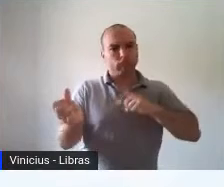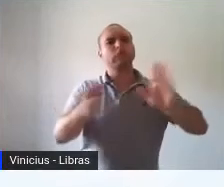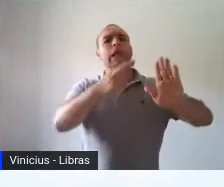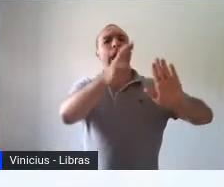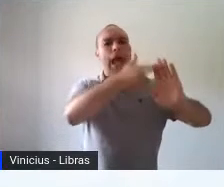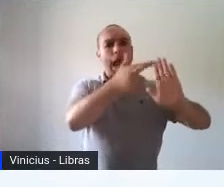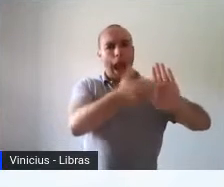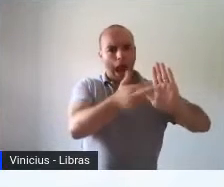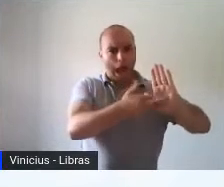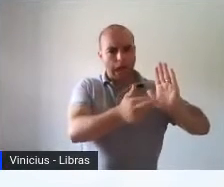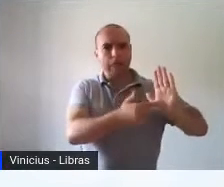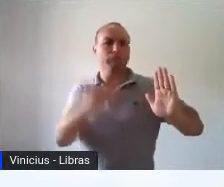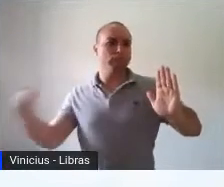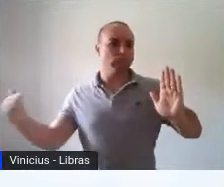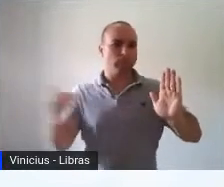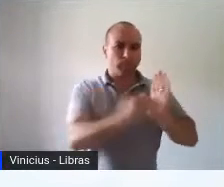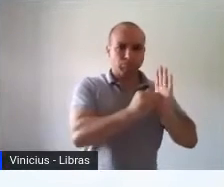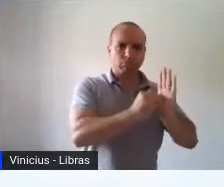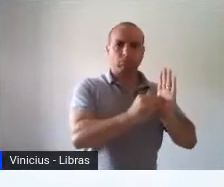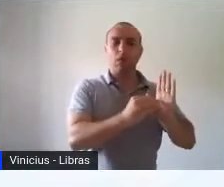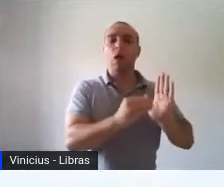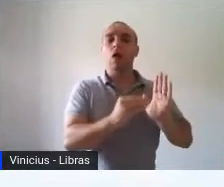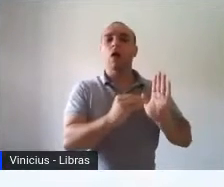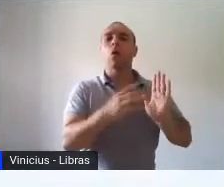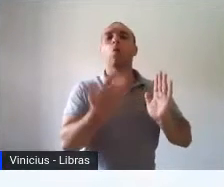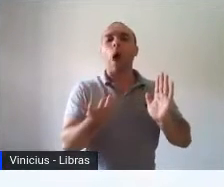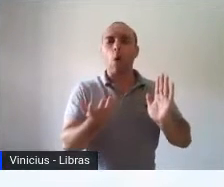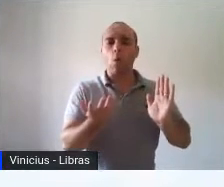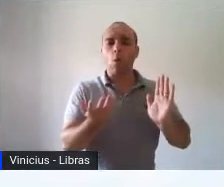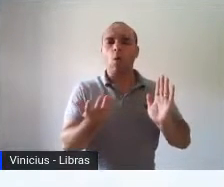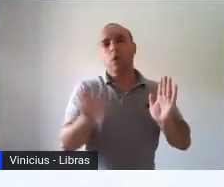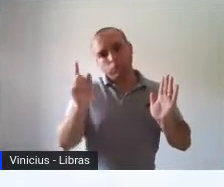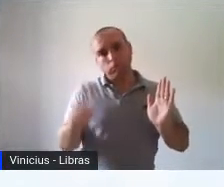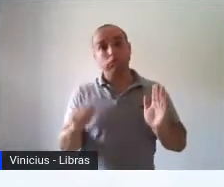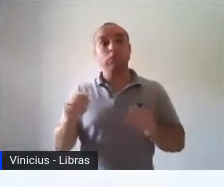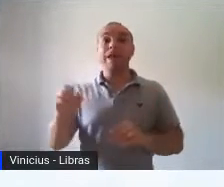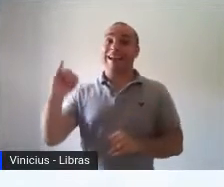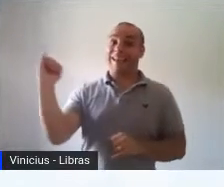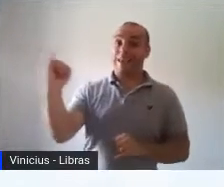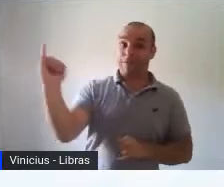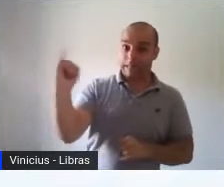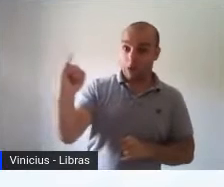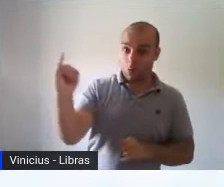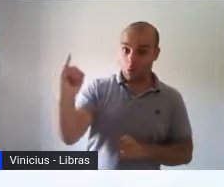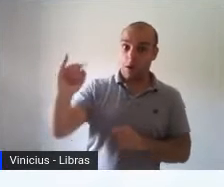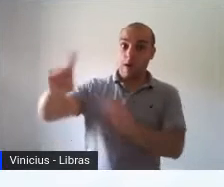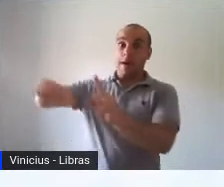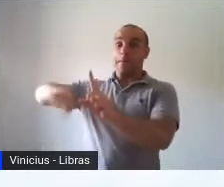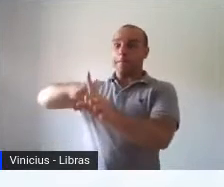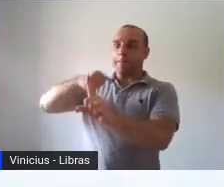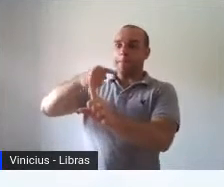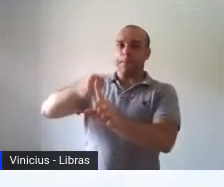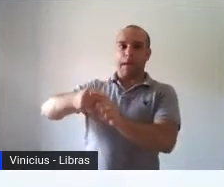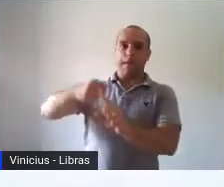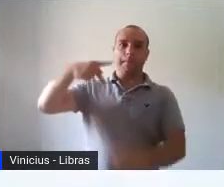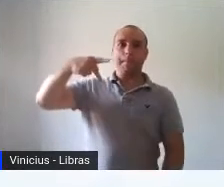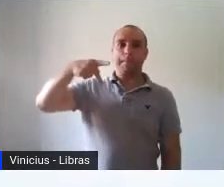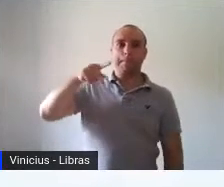comentei aqui, que é a reposição da inflação, mais um ganho real com base no PIB de 2 anos atrás.